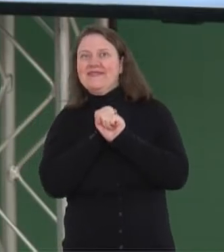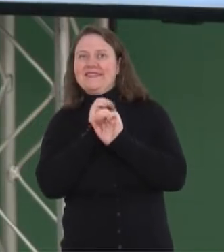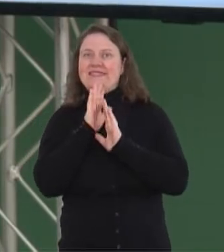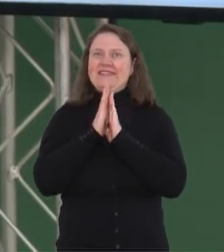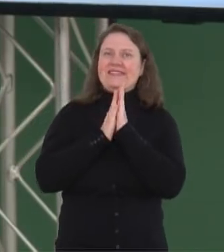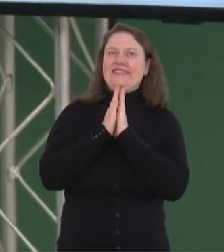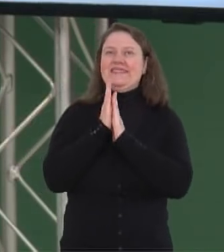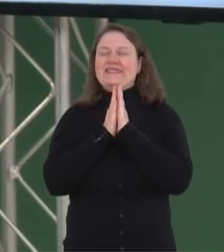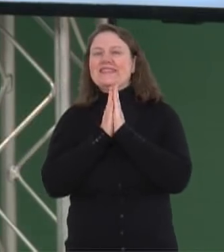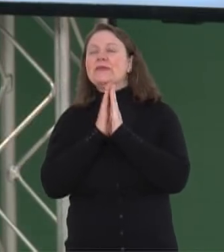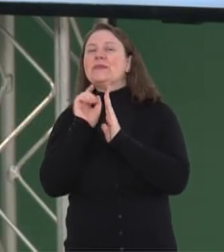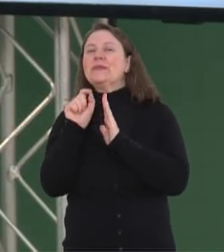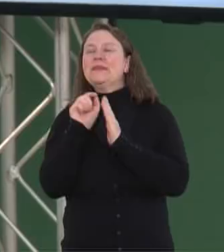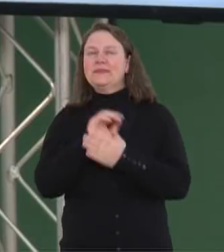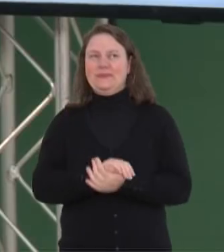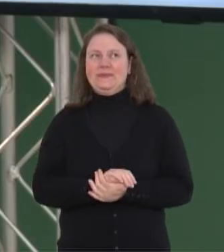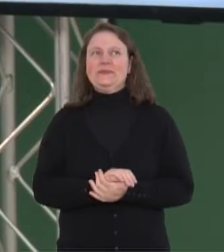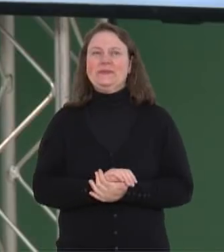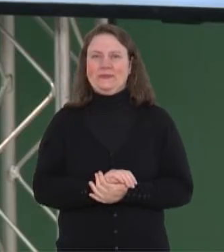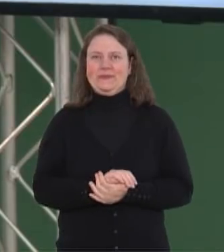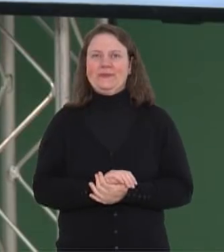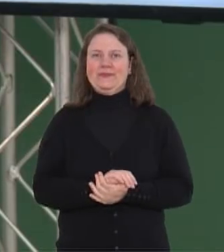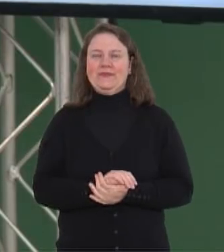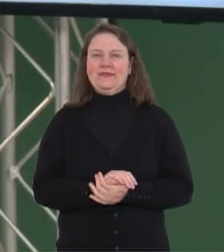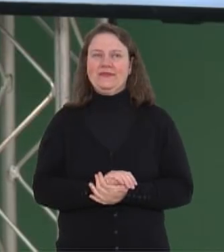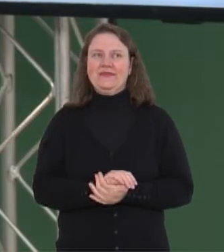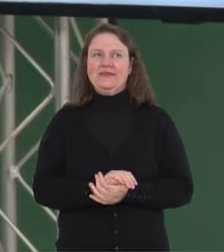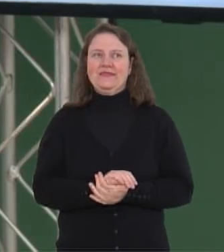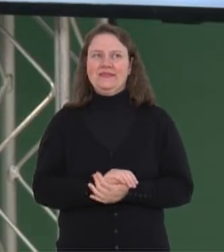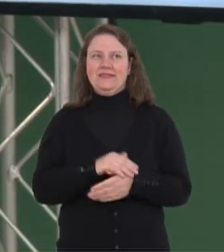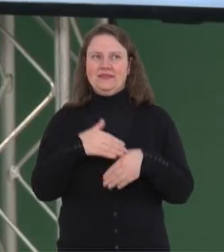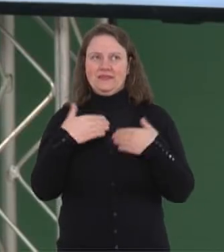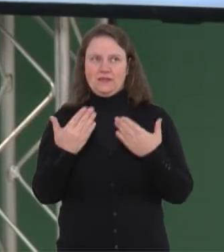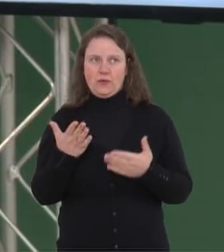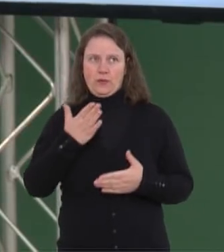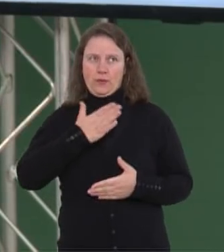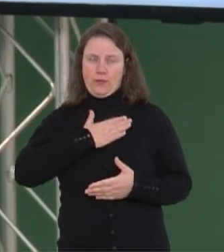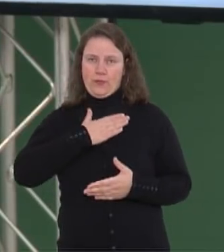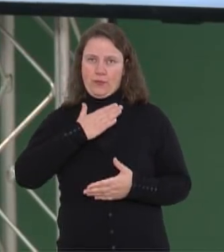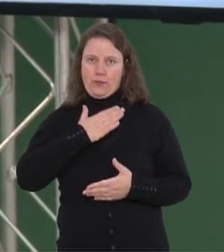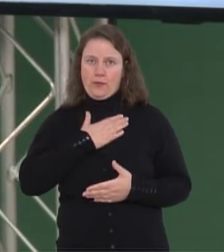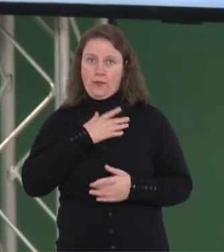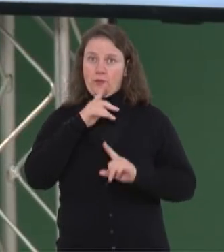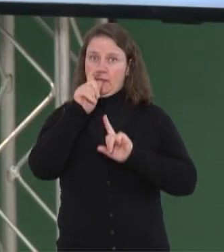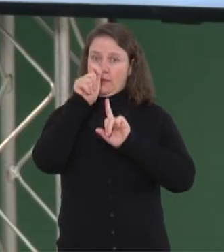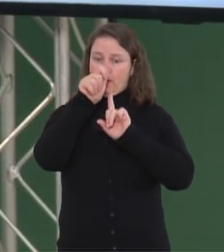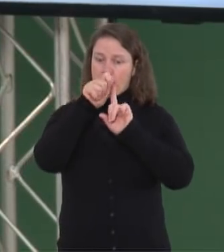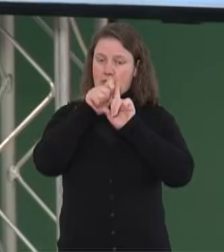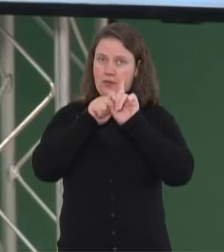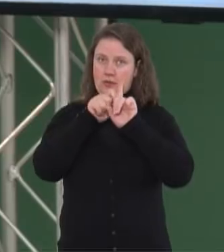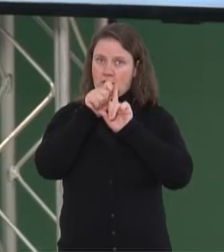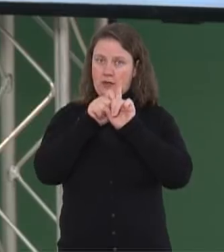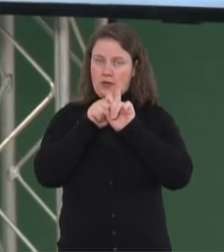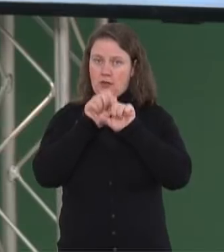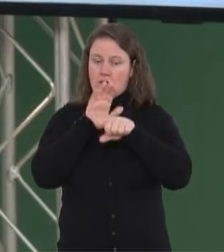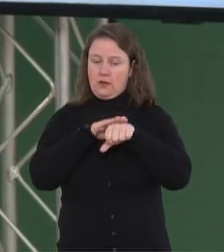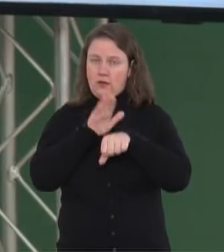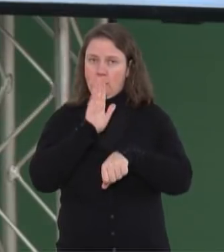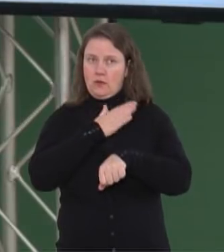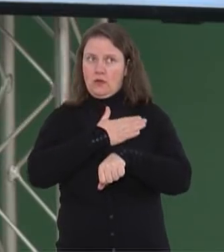My favorite month of the year is... Ué, teacher, mas e cadê a preposição